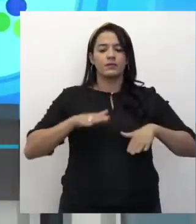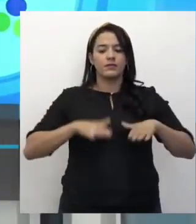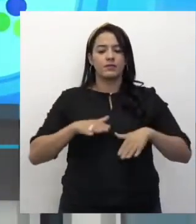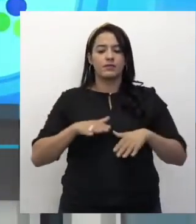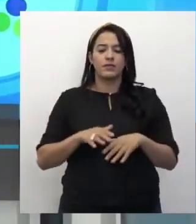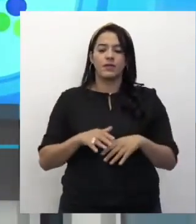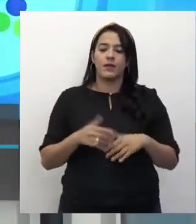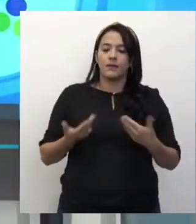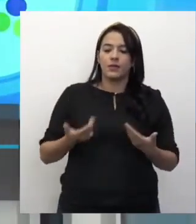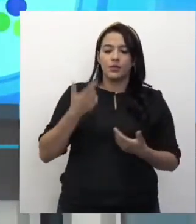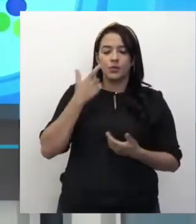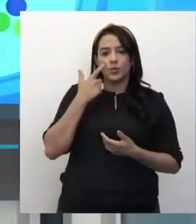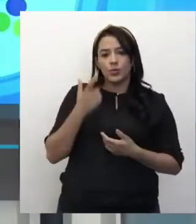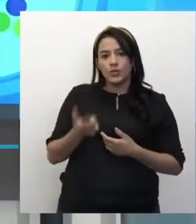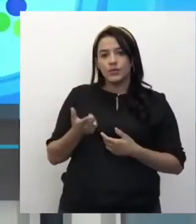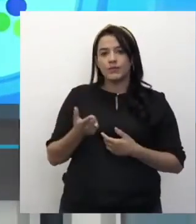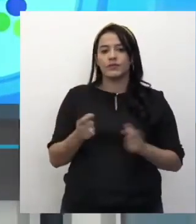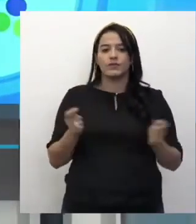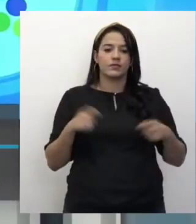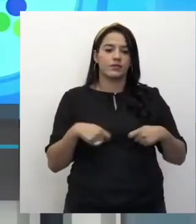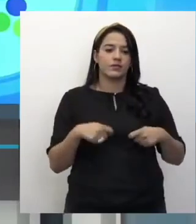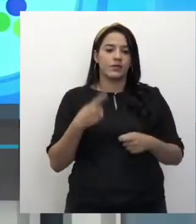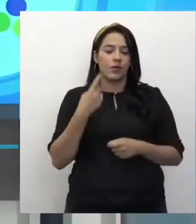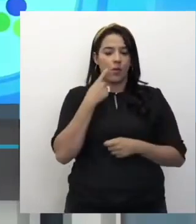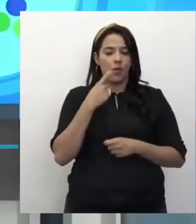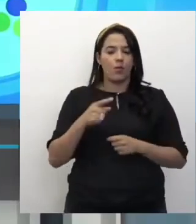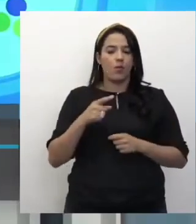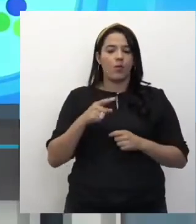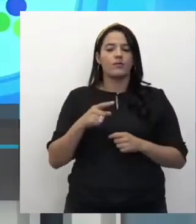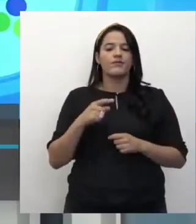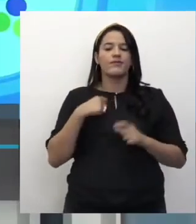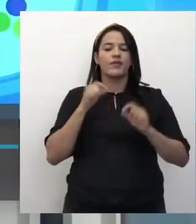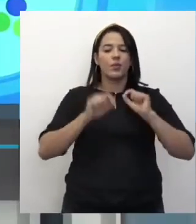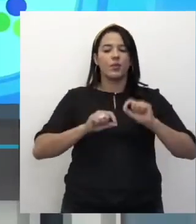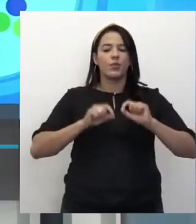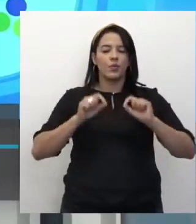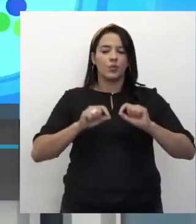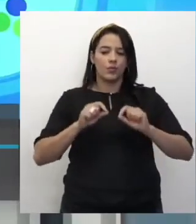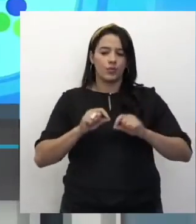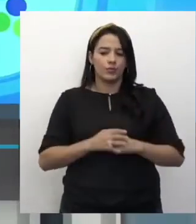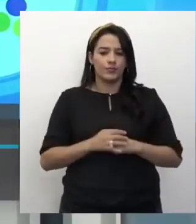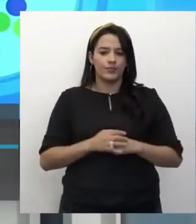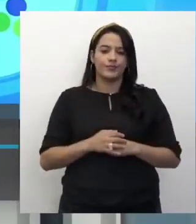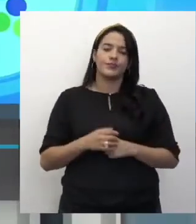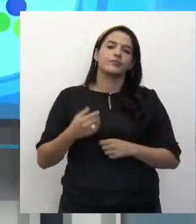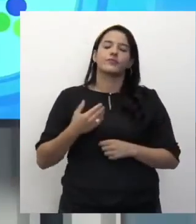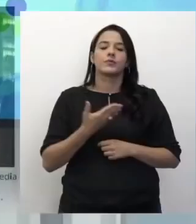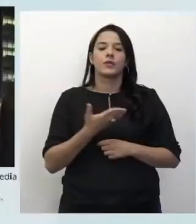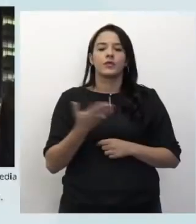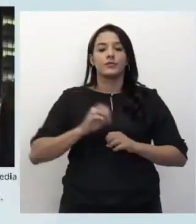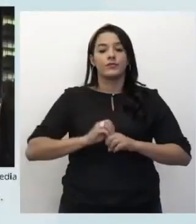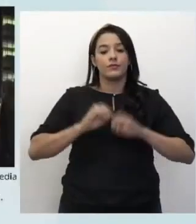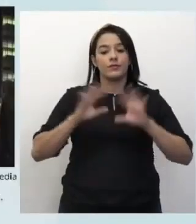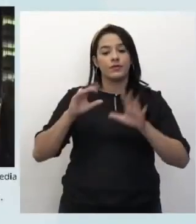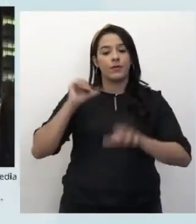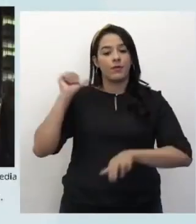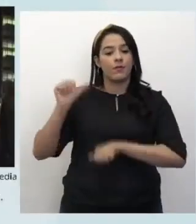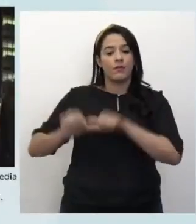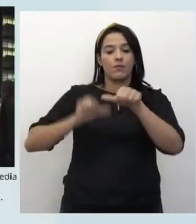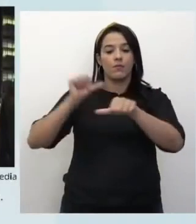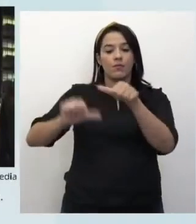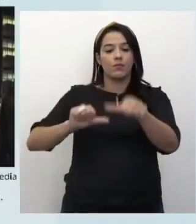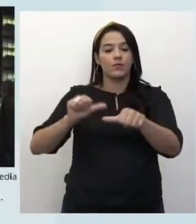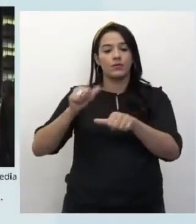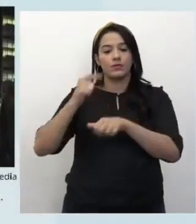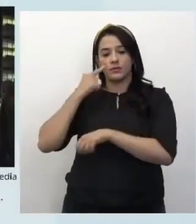né, e de que ponto de vista que se faz. Então é interessante a gente sempre retratar isso. No caso aí, claramente a gente vê uma transformação